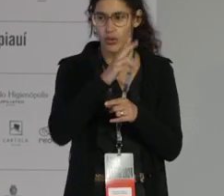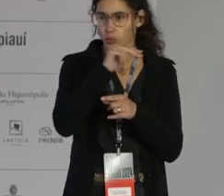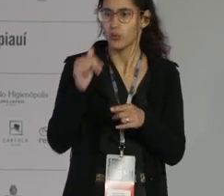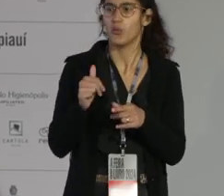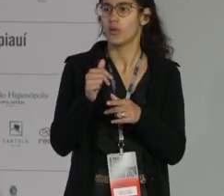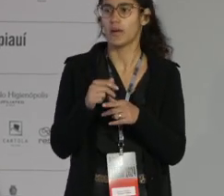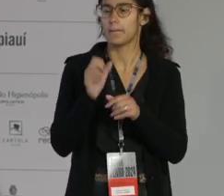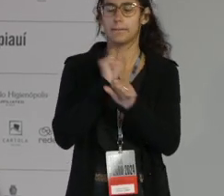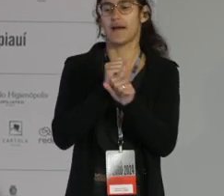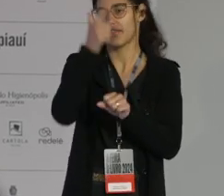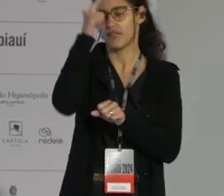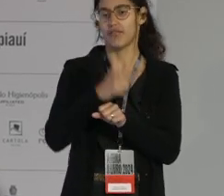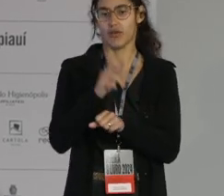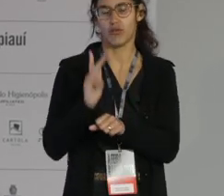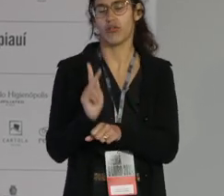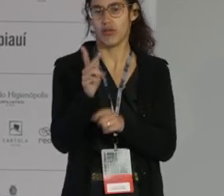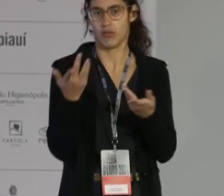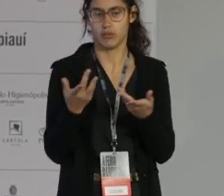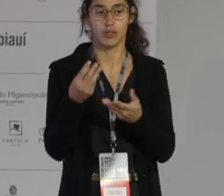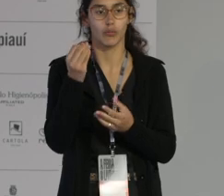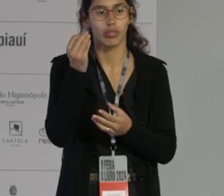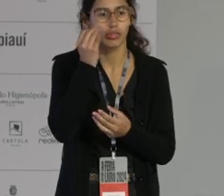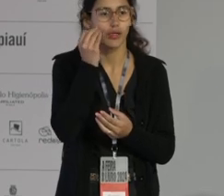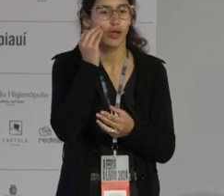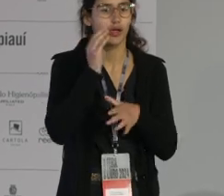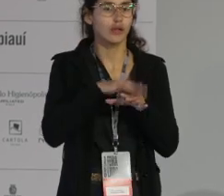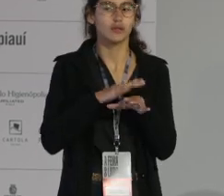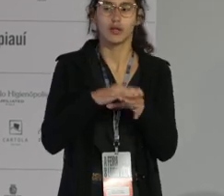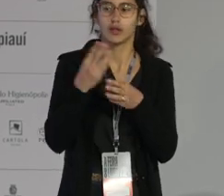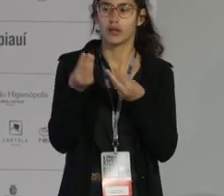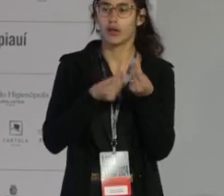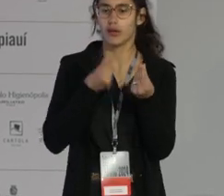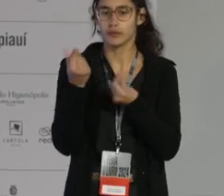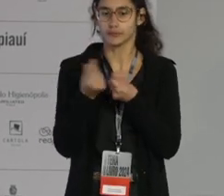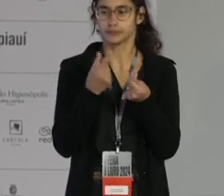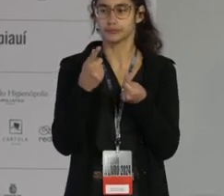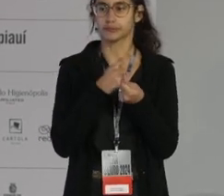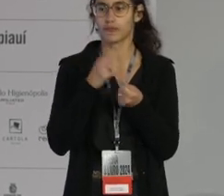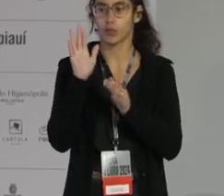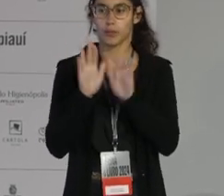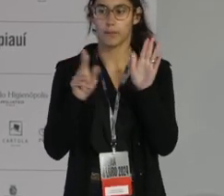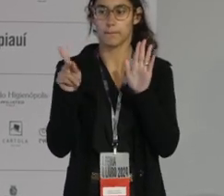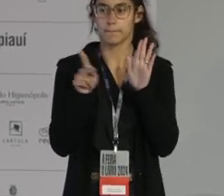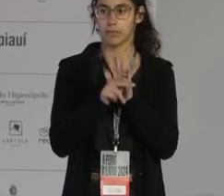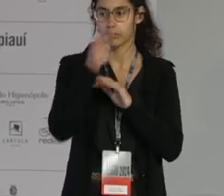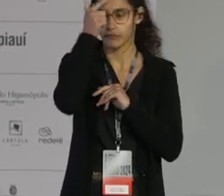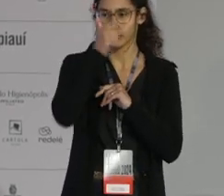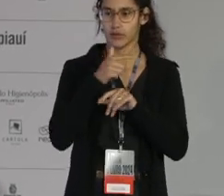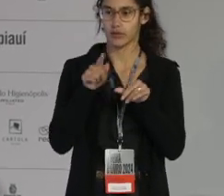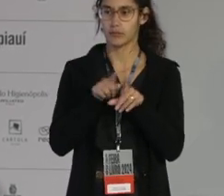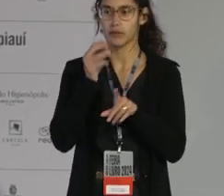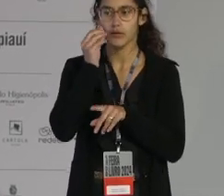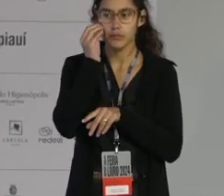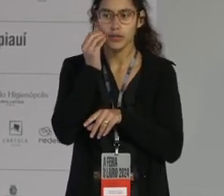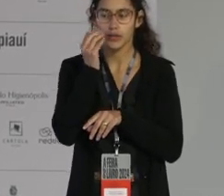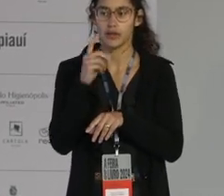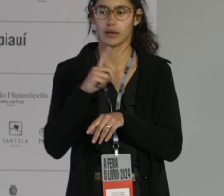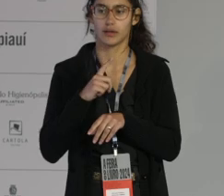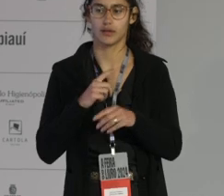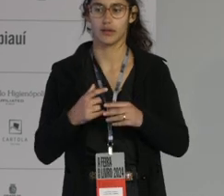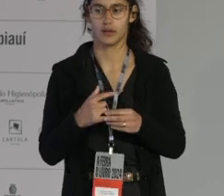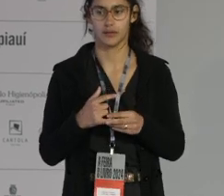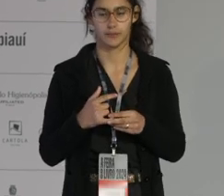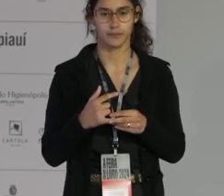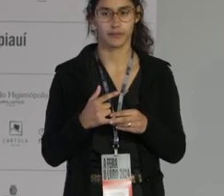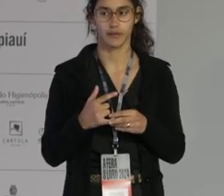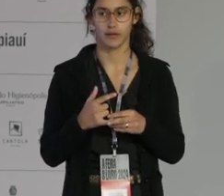feio. Então, ele tenta fazer uma espécie de testemunho da feiura, né, da experiência de um feio, que é, de